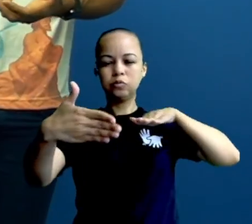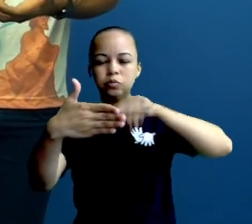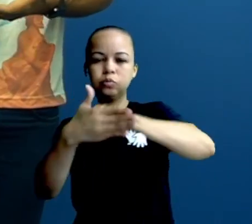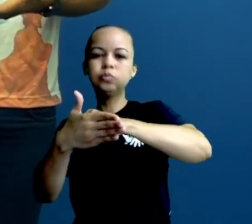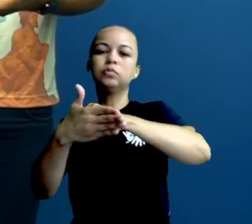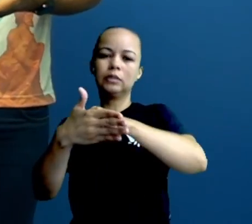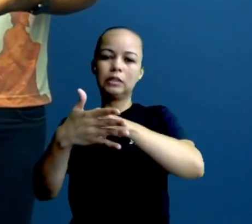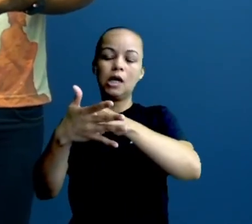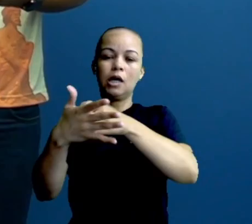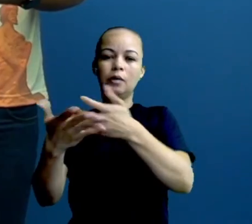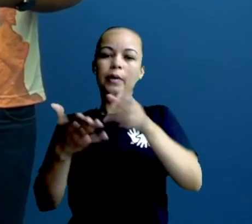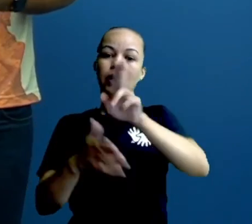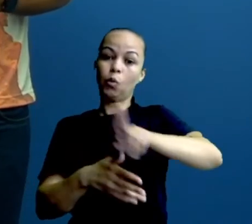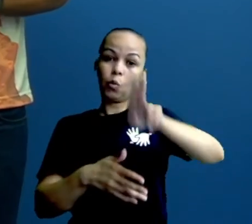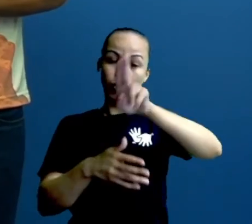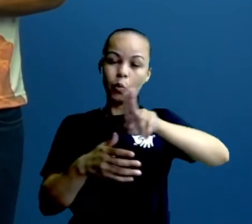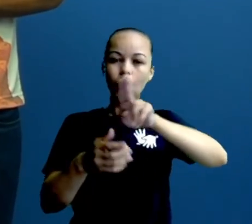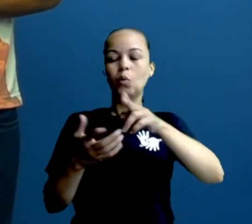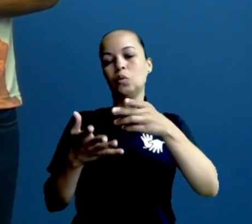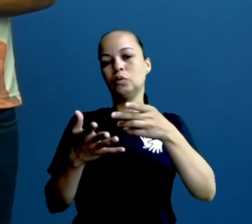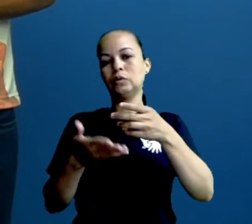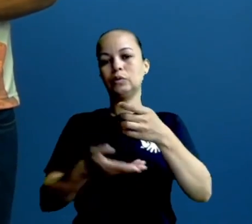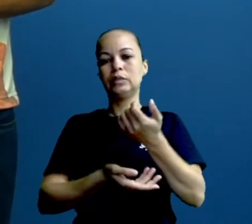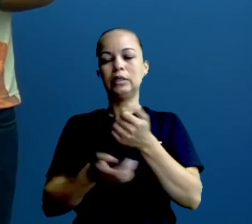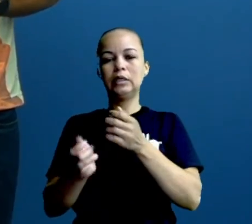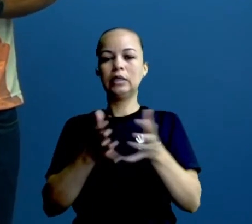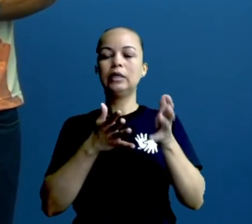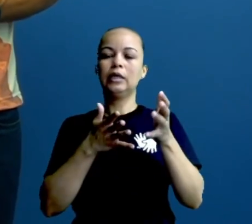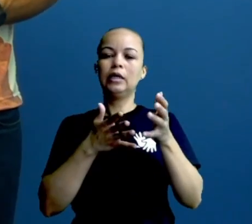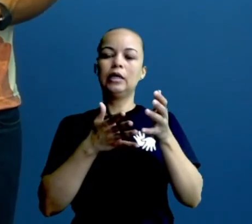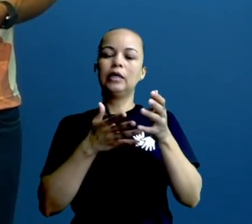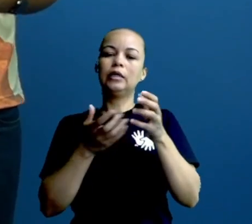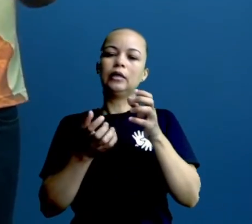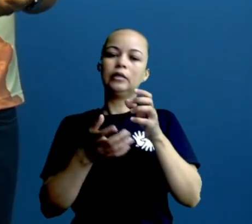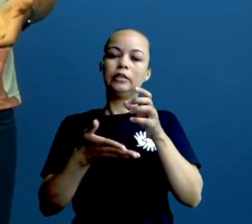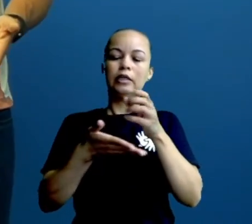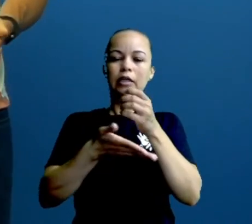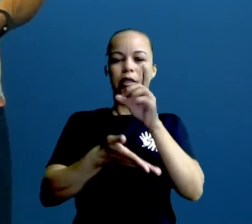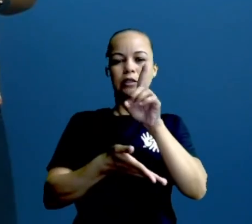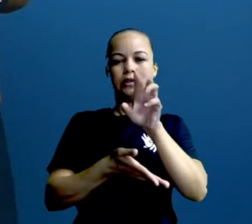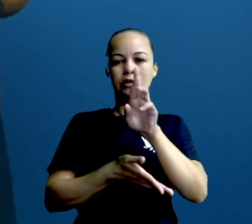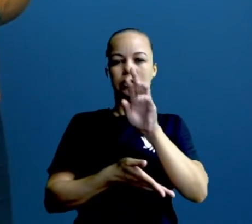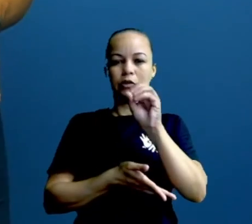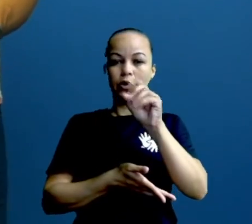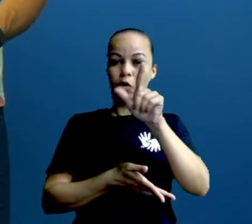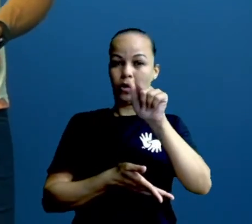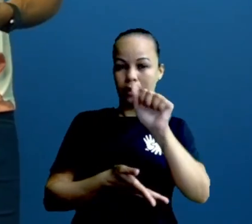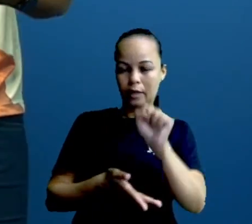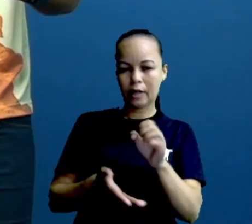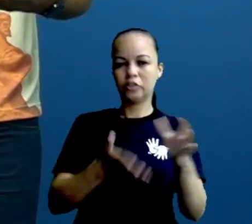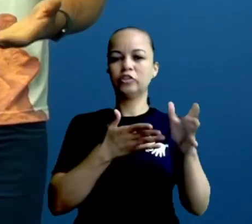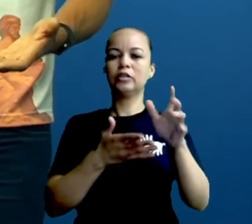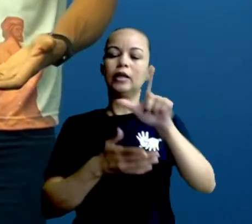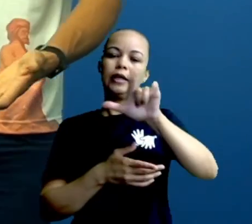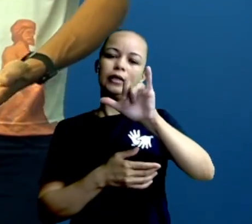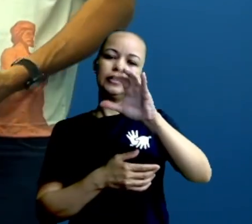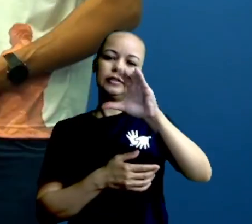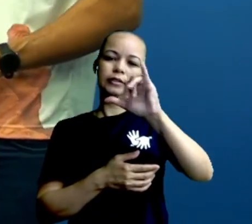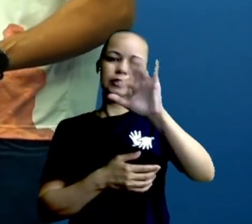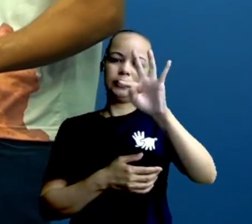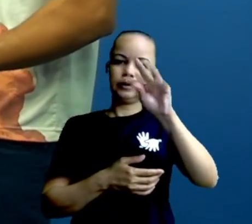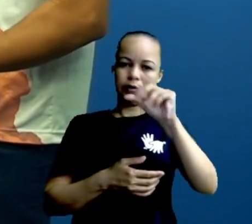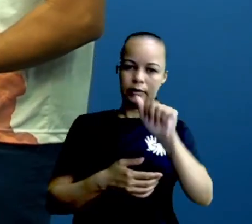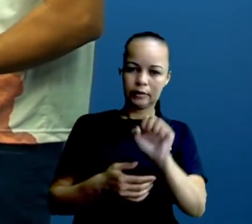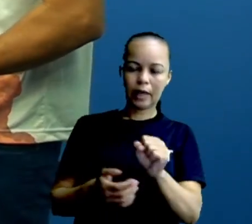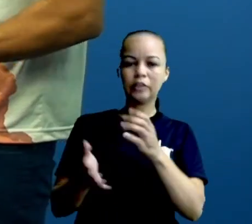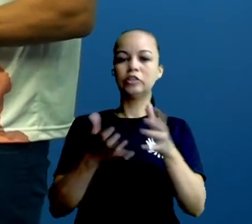criminalidade, pelo uso, muitas vezes, de drogas lícitas, tá certo? Como, por exemplo, eu tinha citado para vocês o álcool, tá